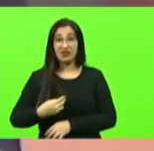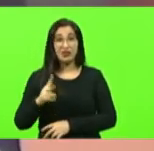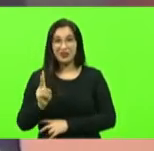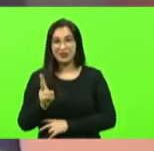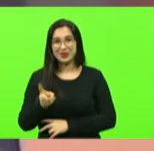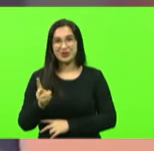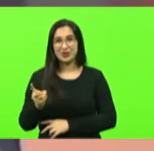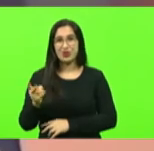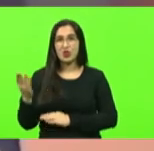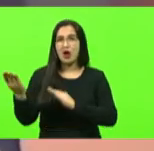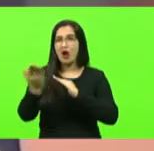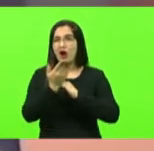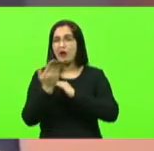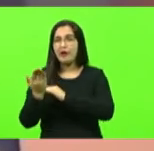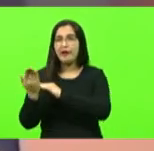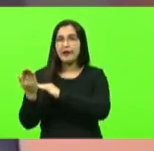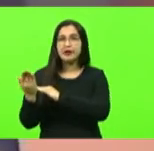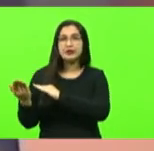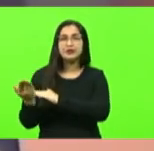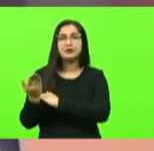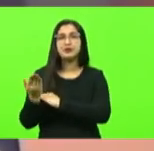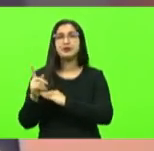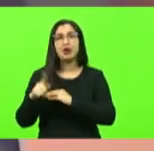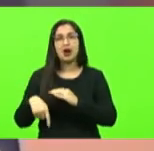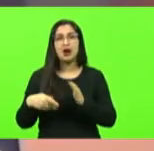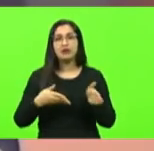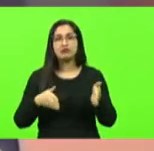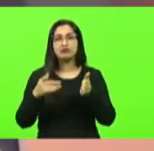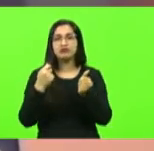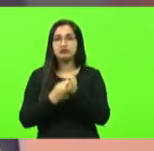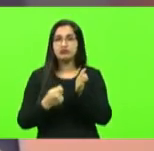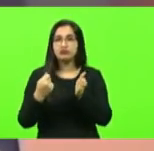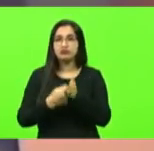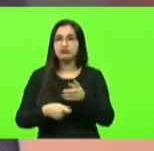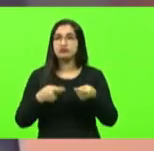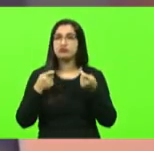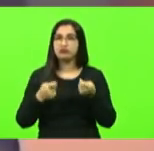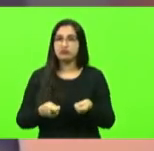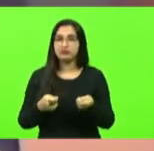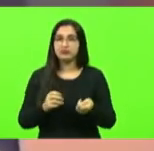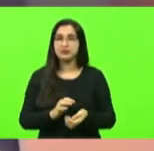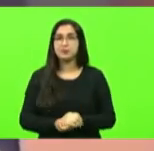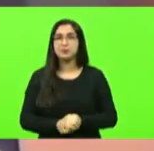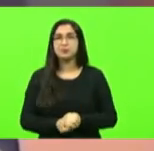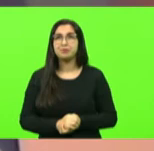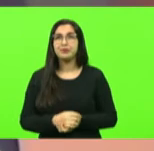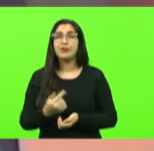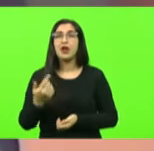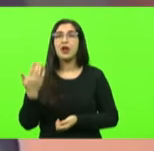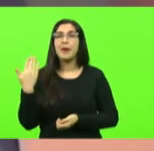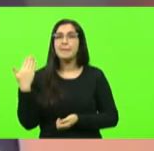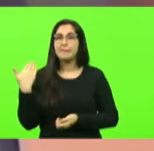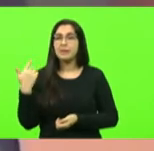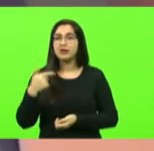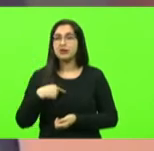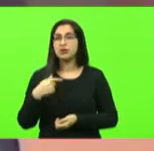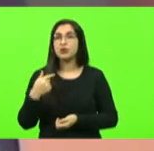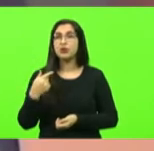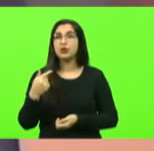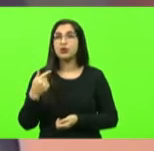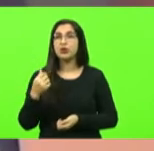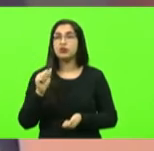mostrando o caminho, que é o caminho da luta e da resistência. Eu estava há poucos dias no encontro